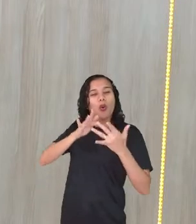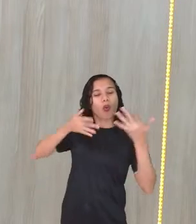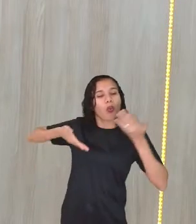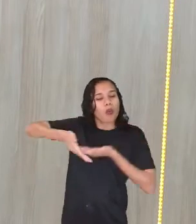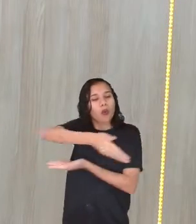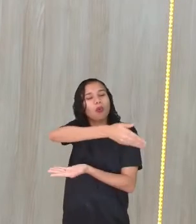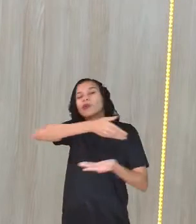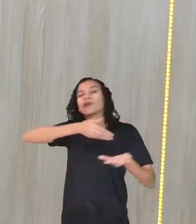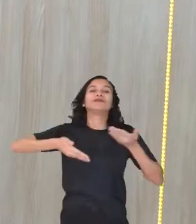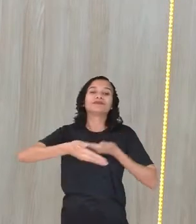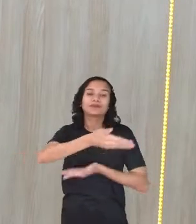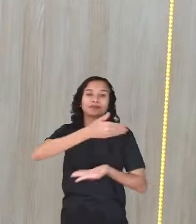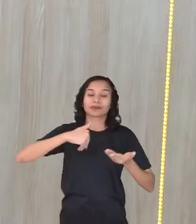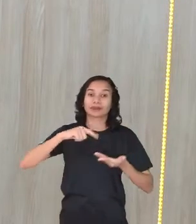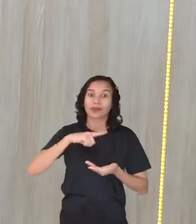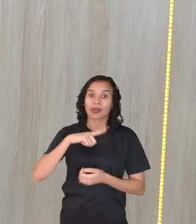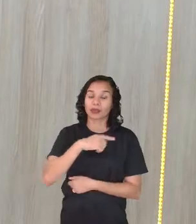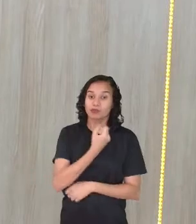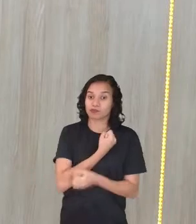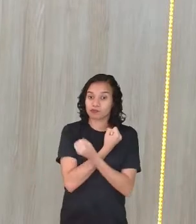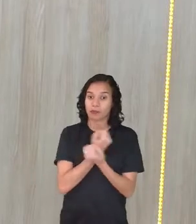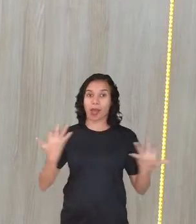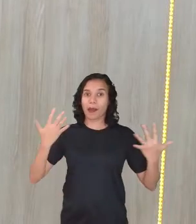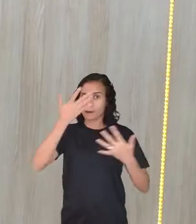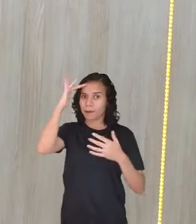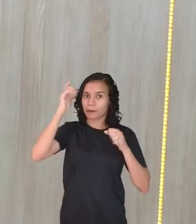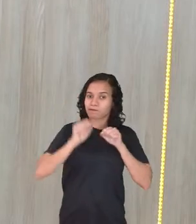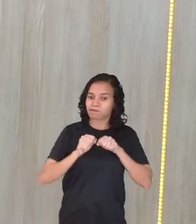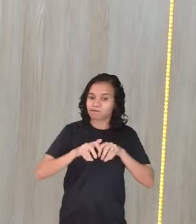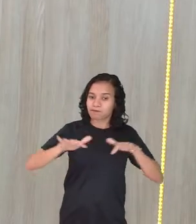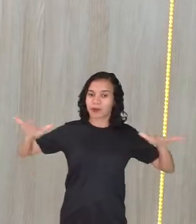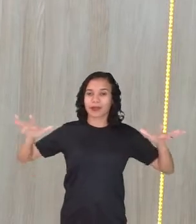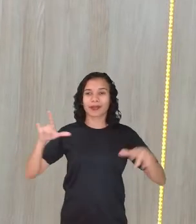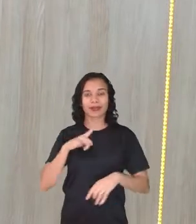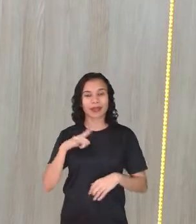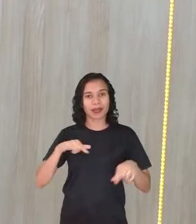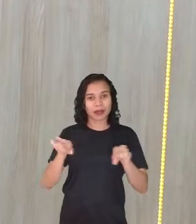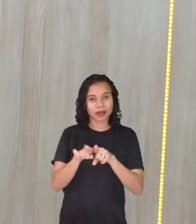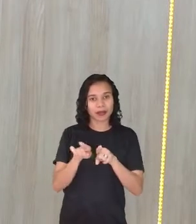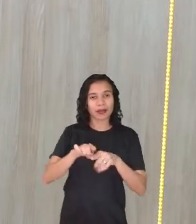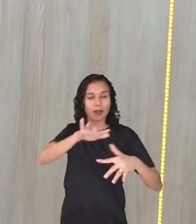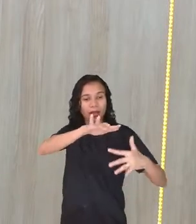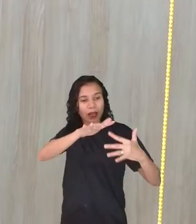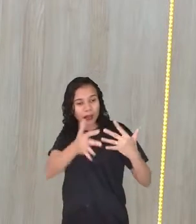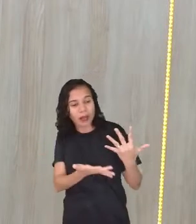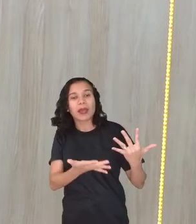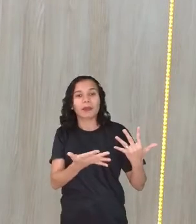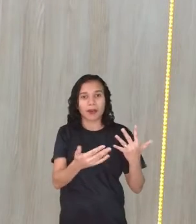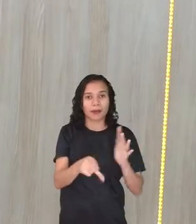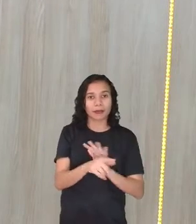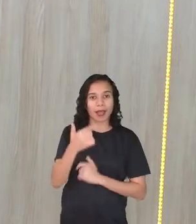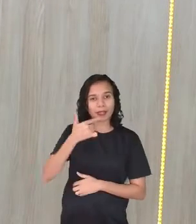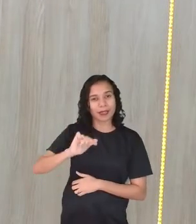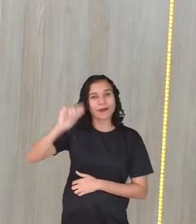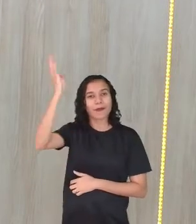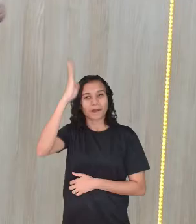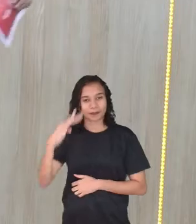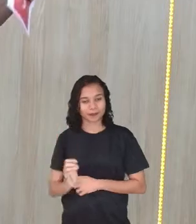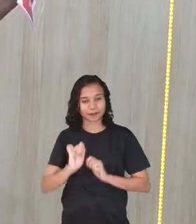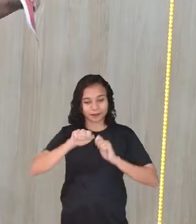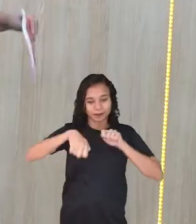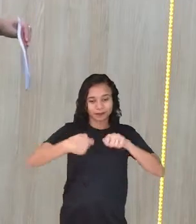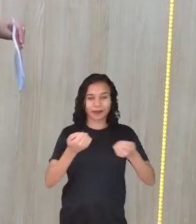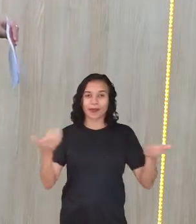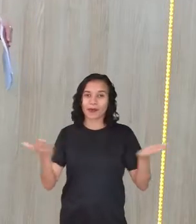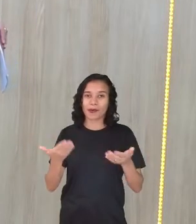e que atenda o maior número de pessoas, nós contamos aqui, né, com a questão de Libras, a língua brasileira de sinais, onde